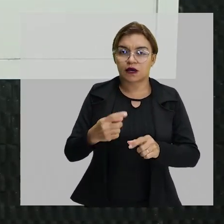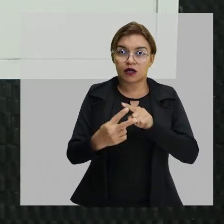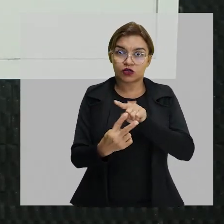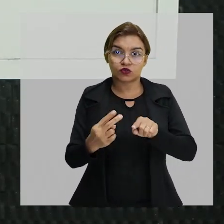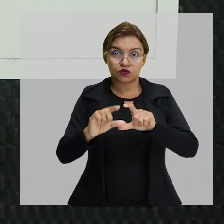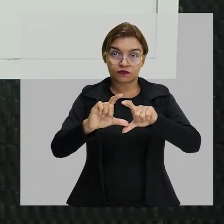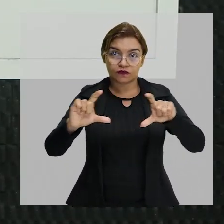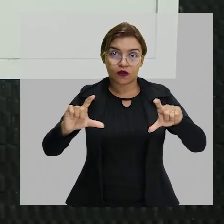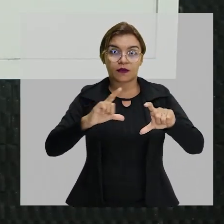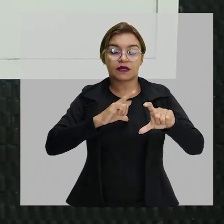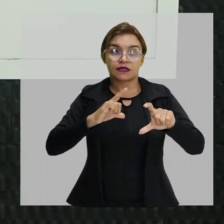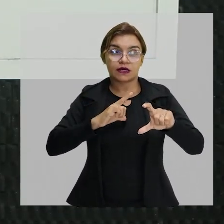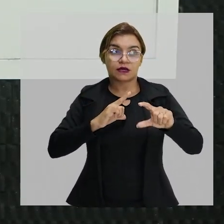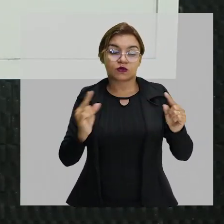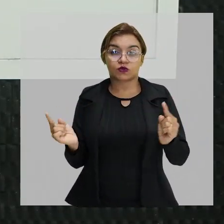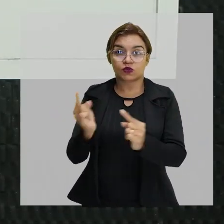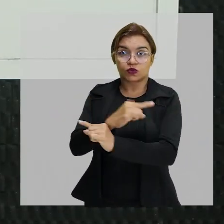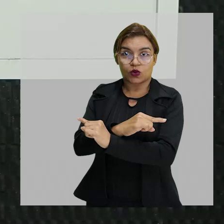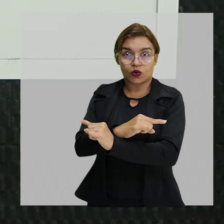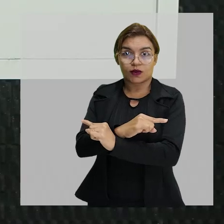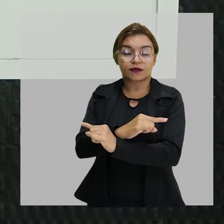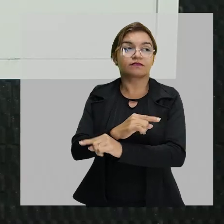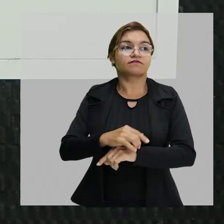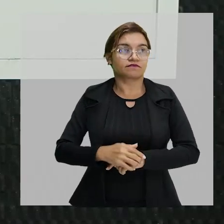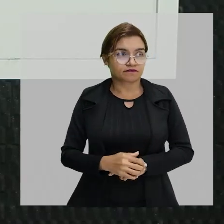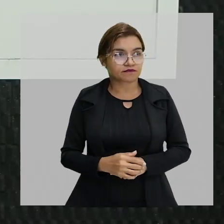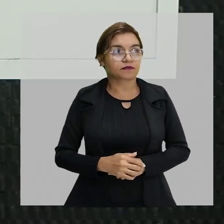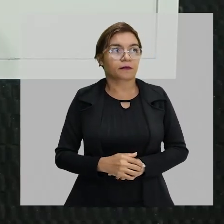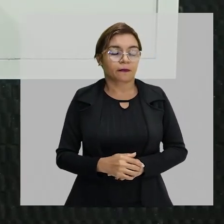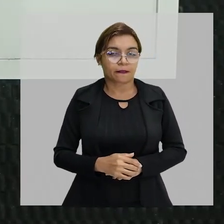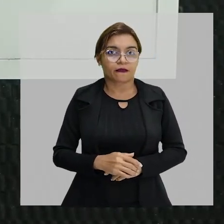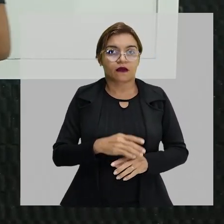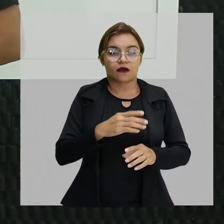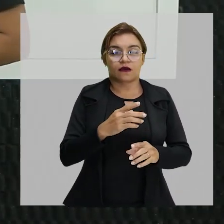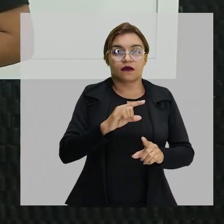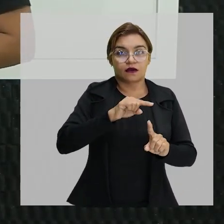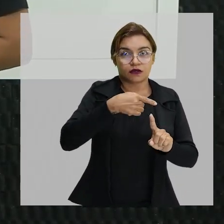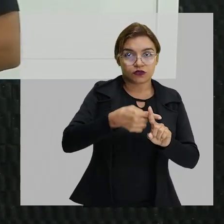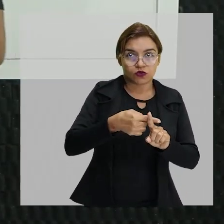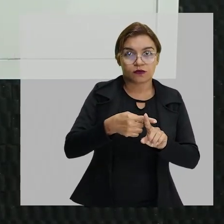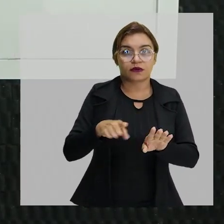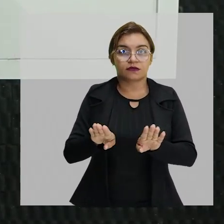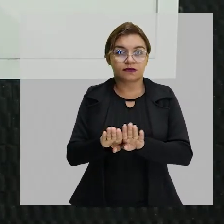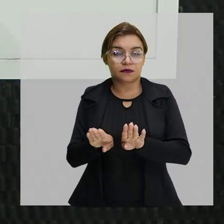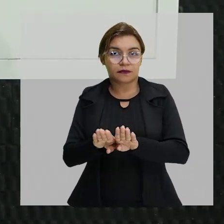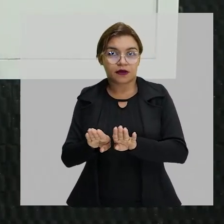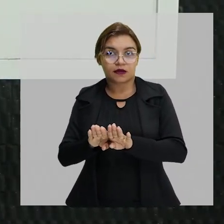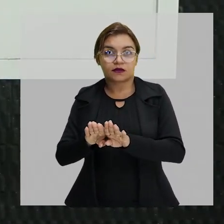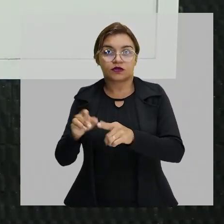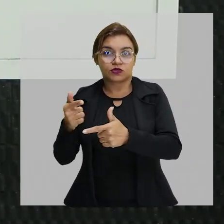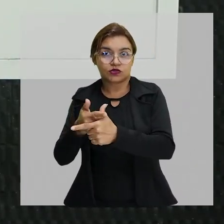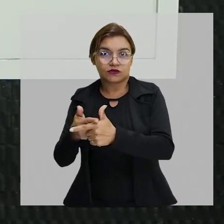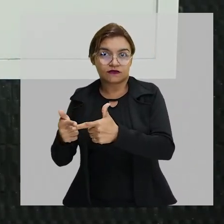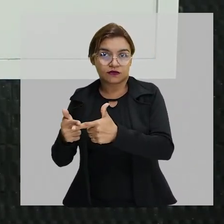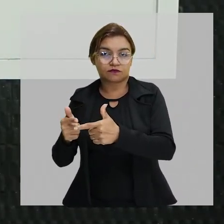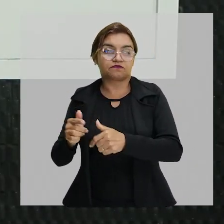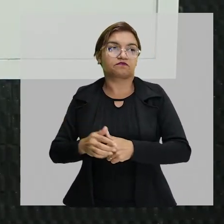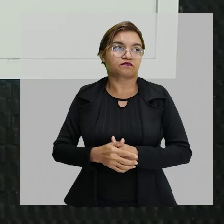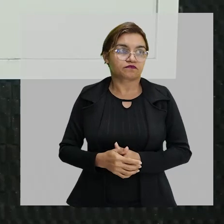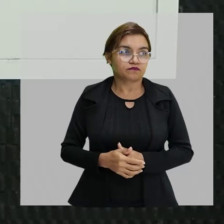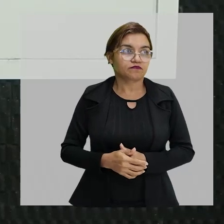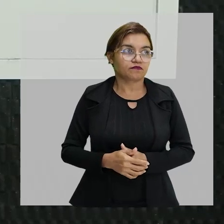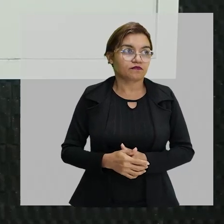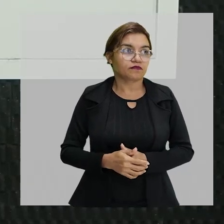O que houve aqui foi uma inversão, tá? Em relação à soma e à diferença, ok? Então, essas duas fórmulas são as que